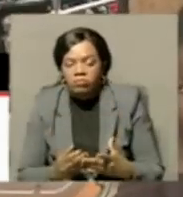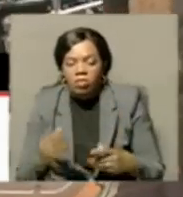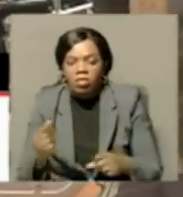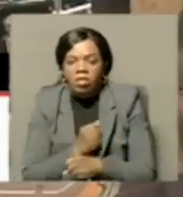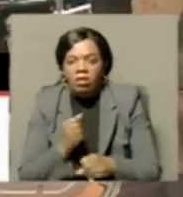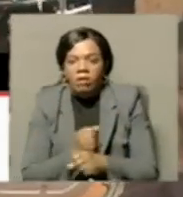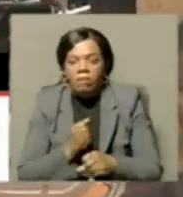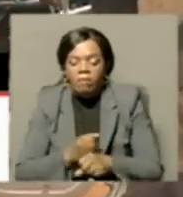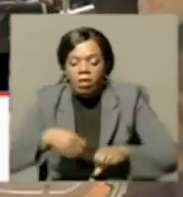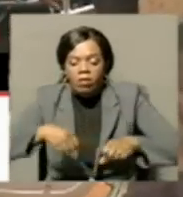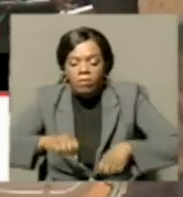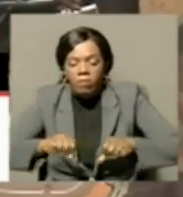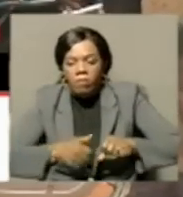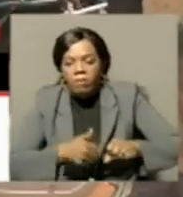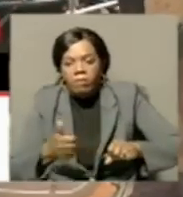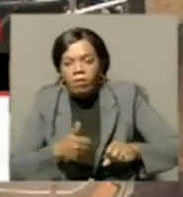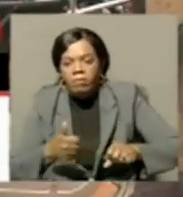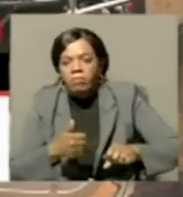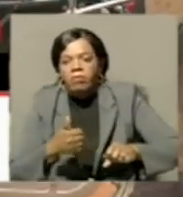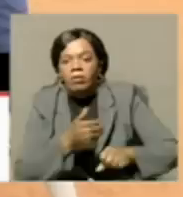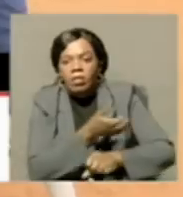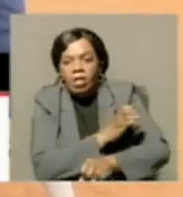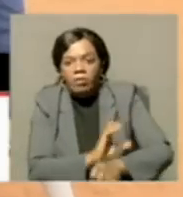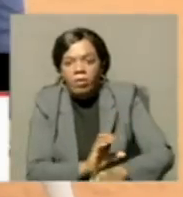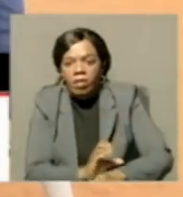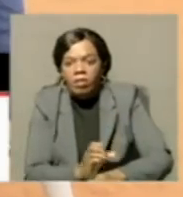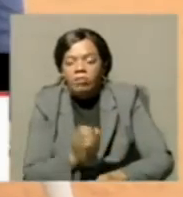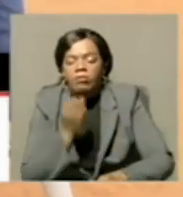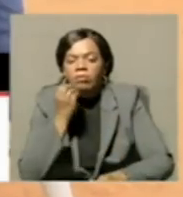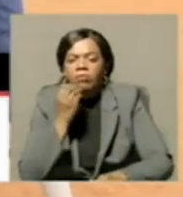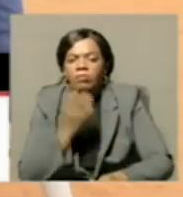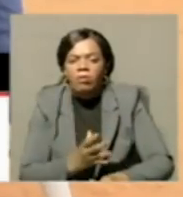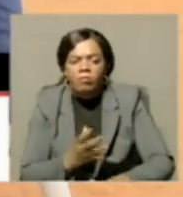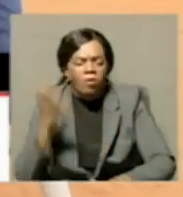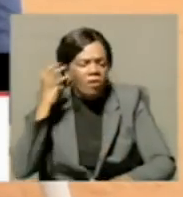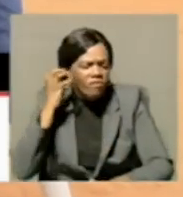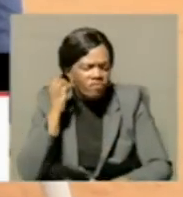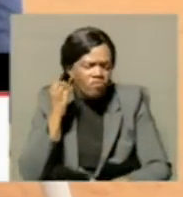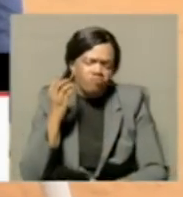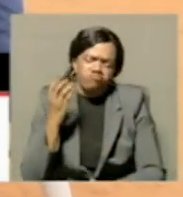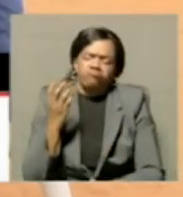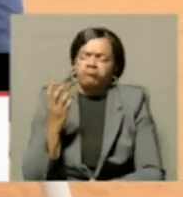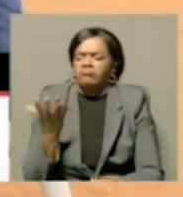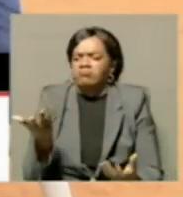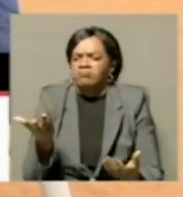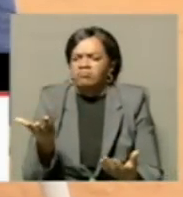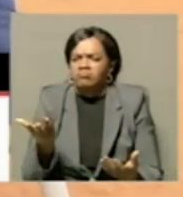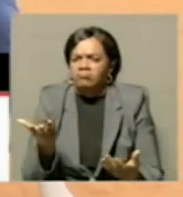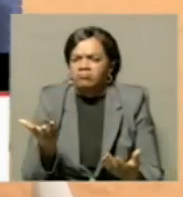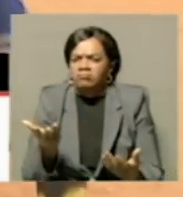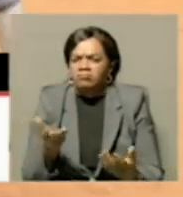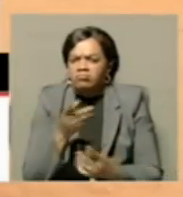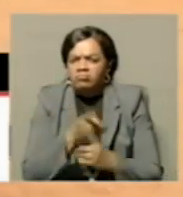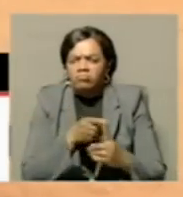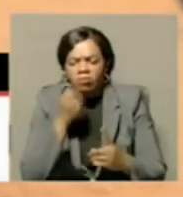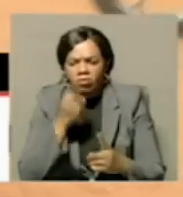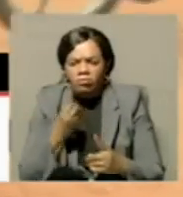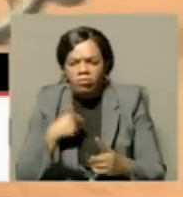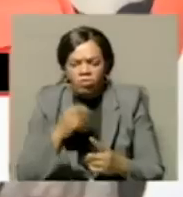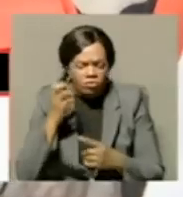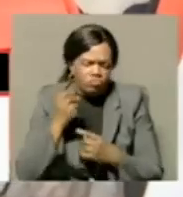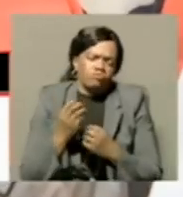exerce a atividade de mototaxista em Cacoaco, ficou surpreendido com a medida. É surpreendente para nós